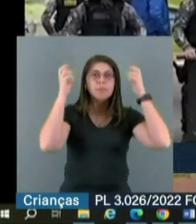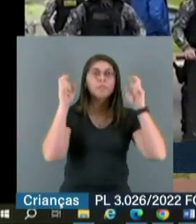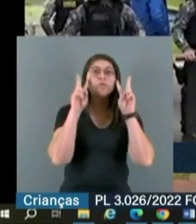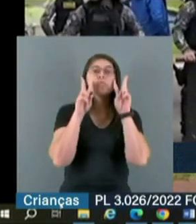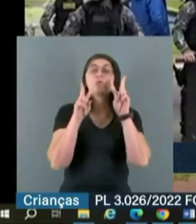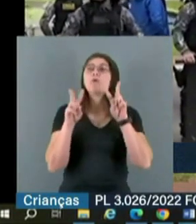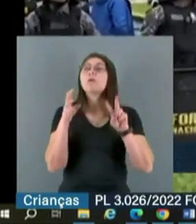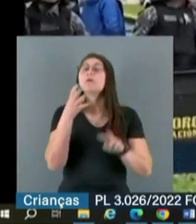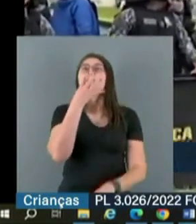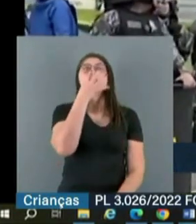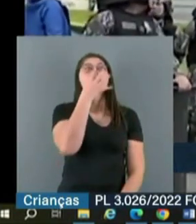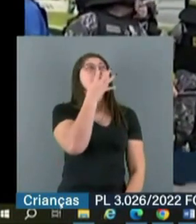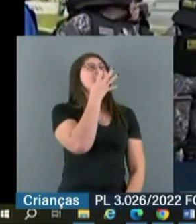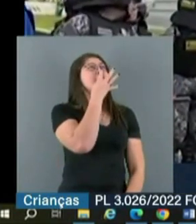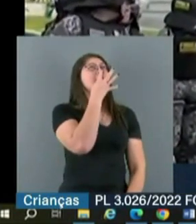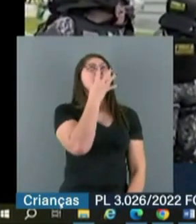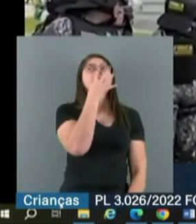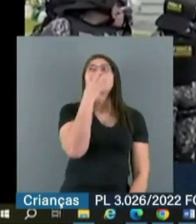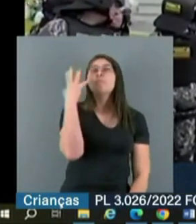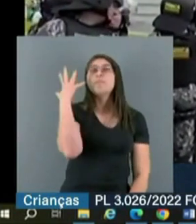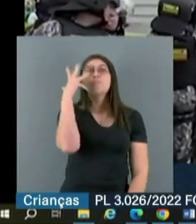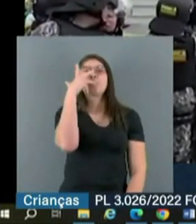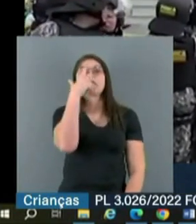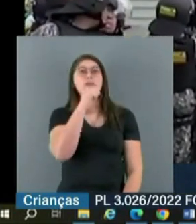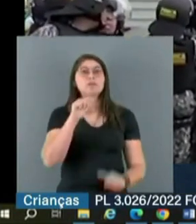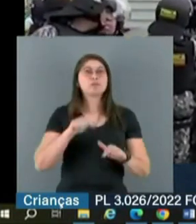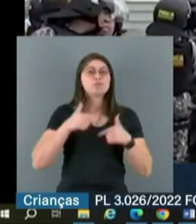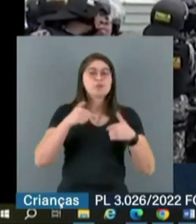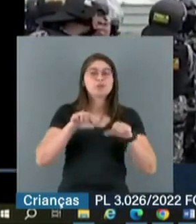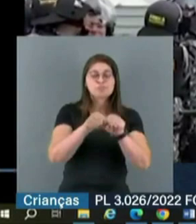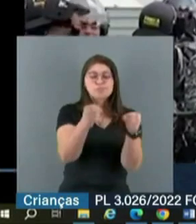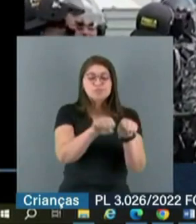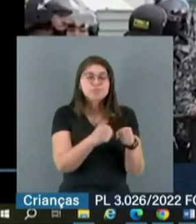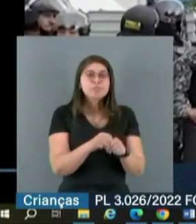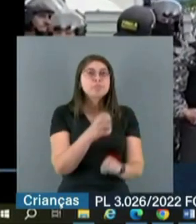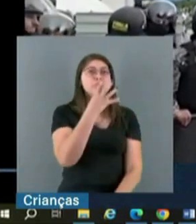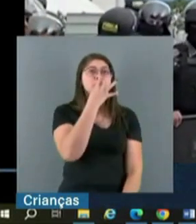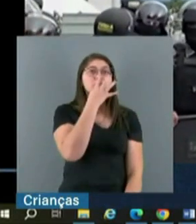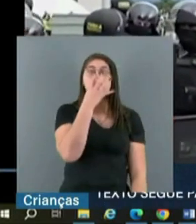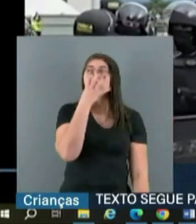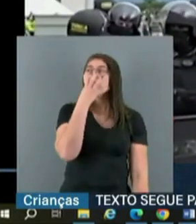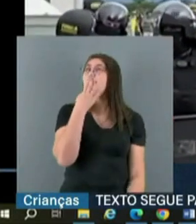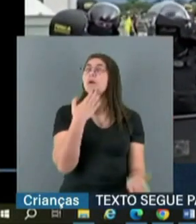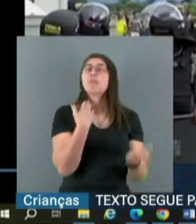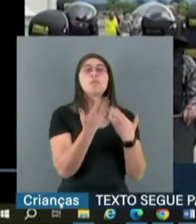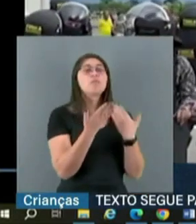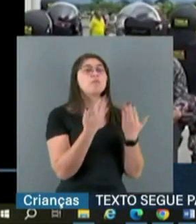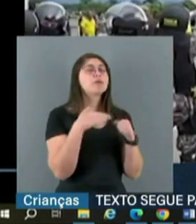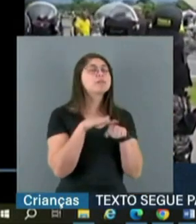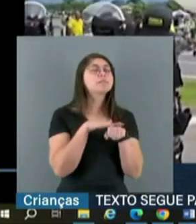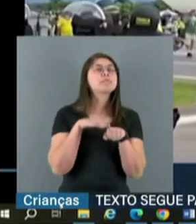contemplando a beleza dos atos de destruição olha conversando